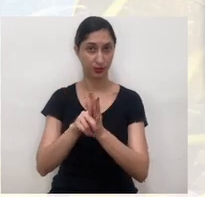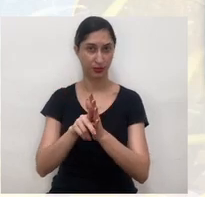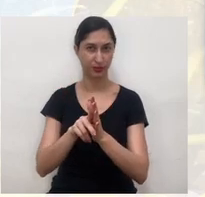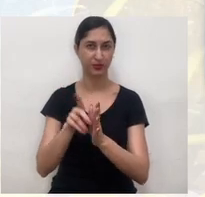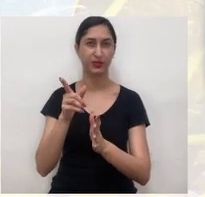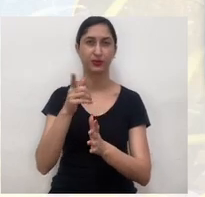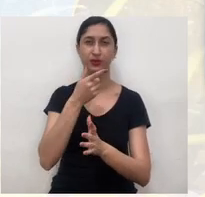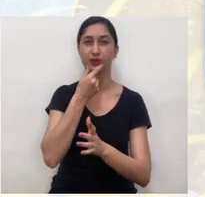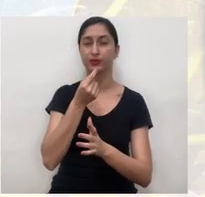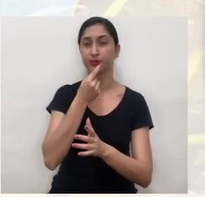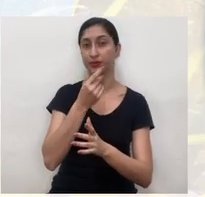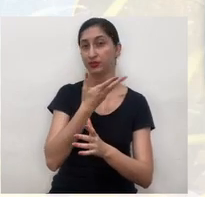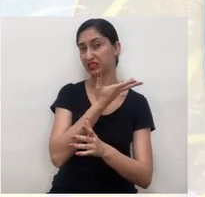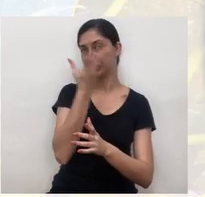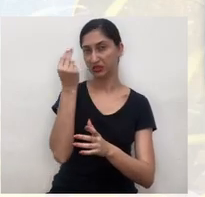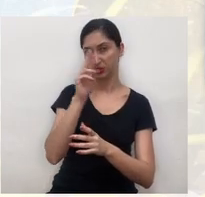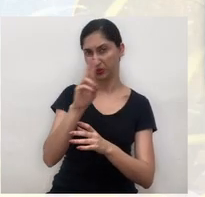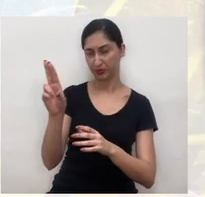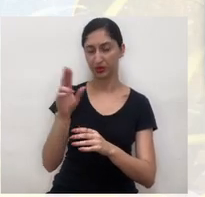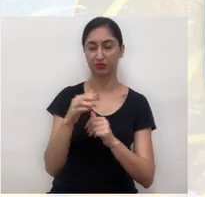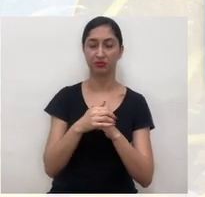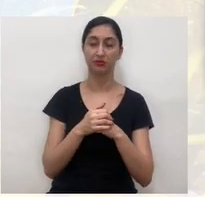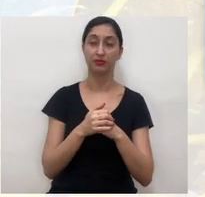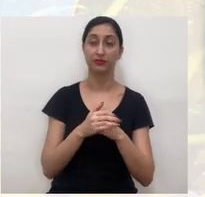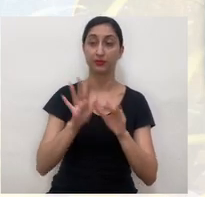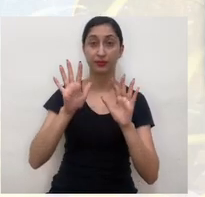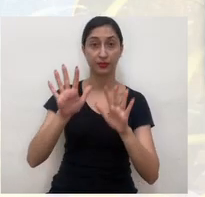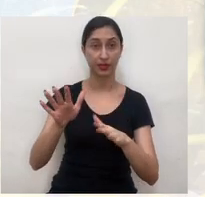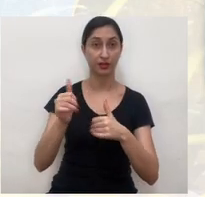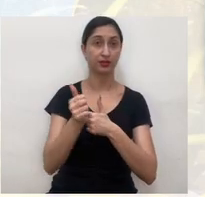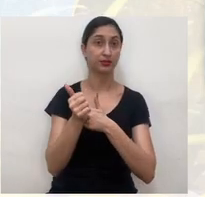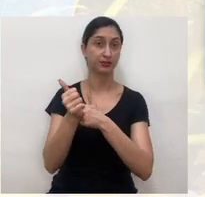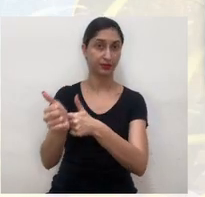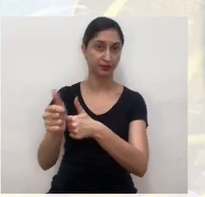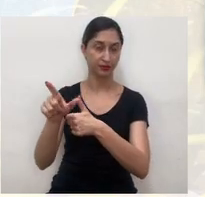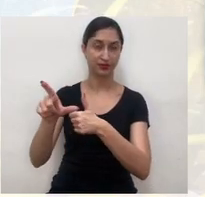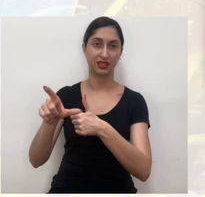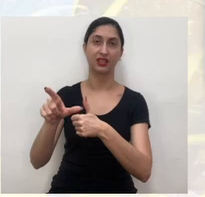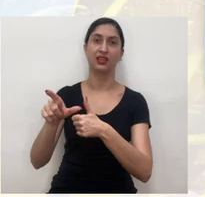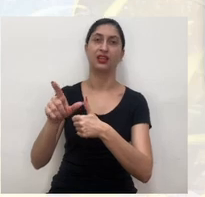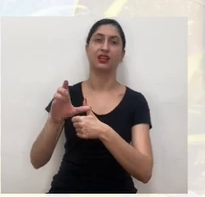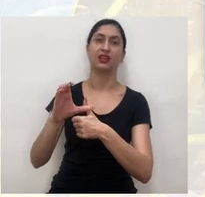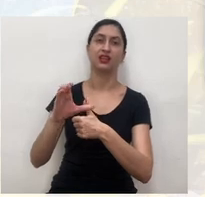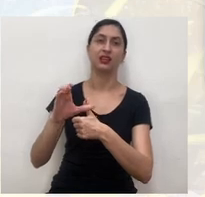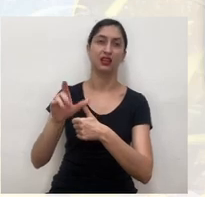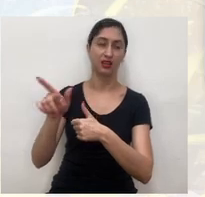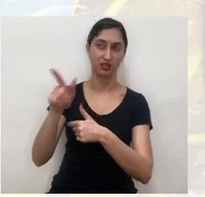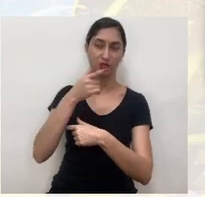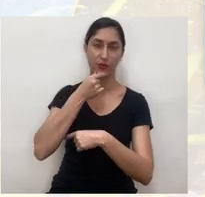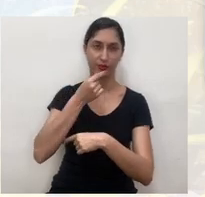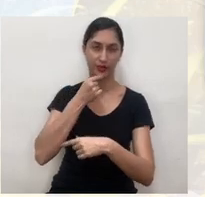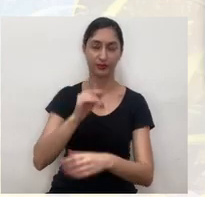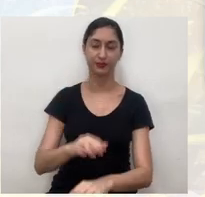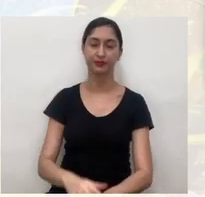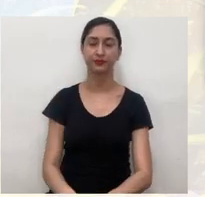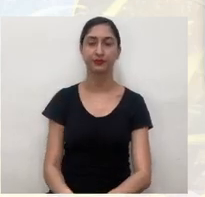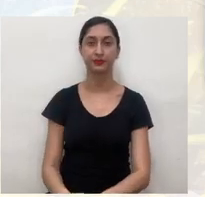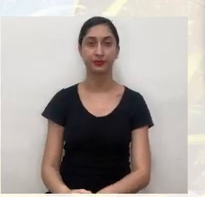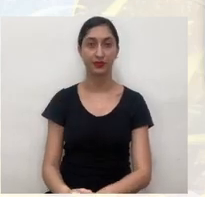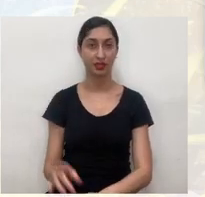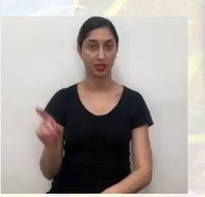agora, mas ele foi discípulo do Glasiou. Né? Esse paisagista ele